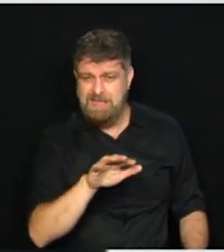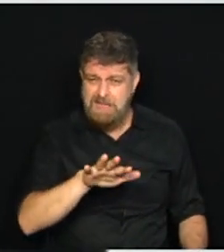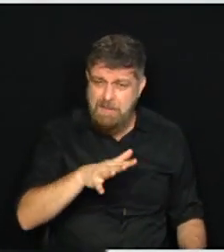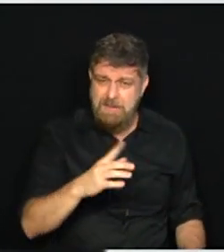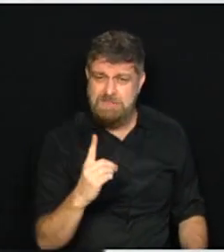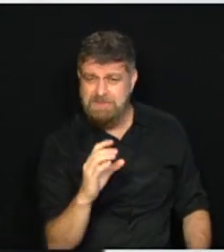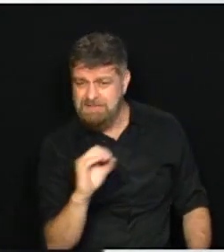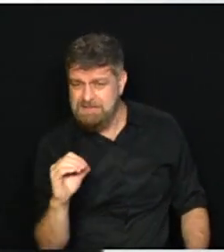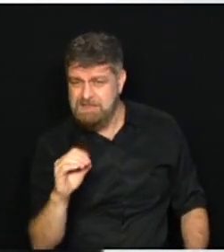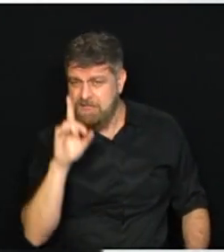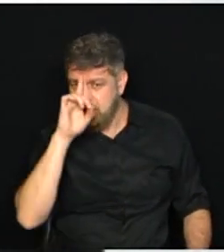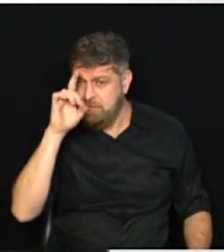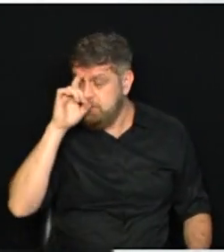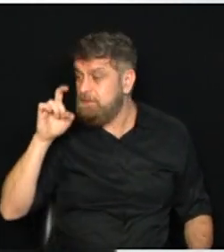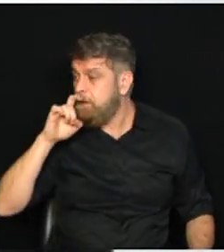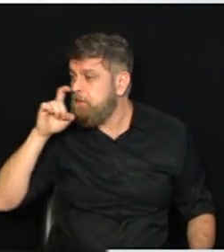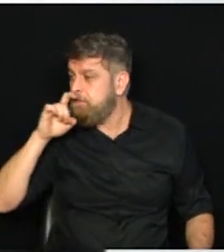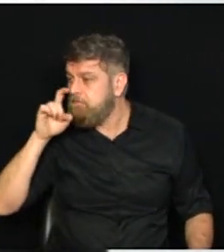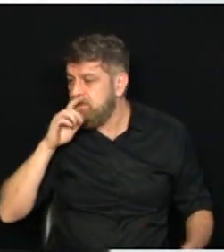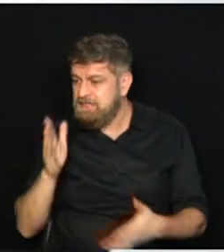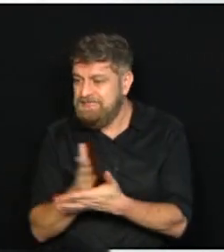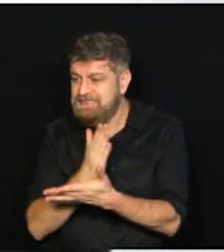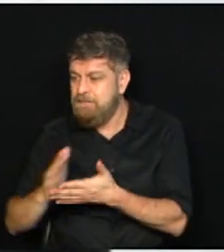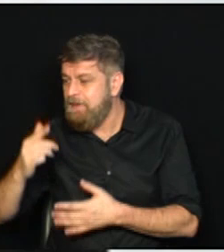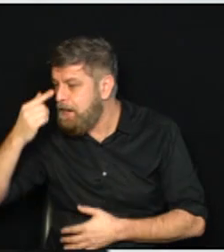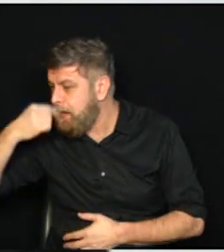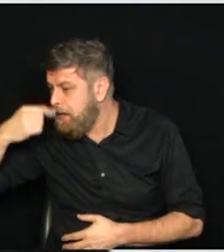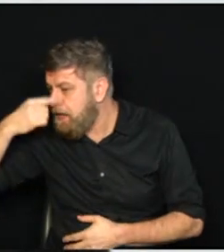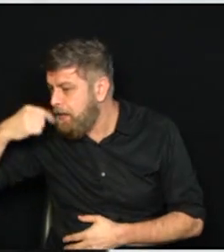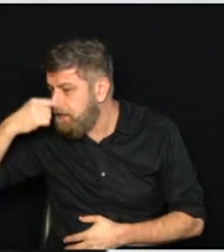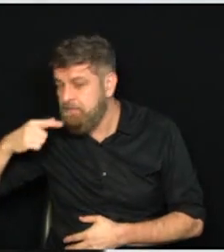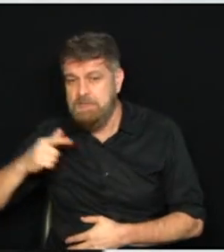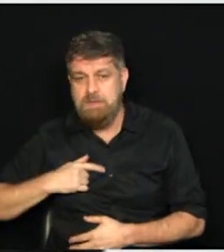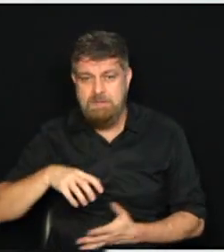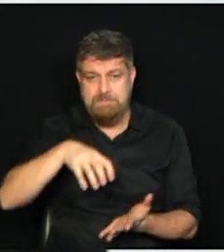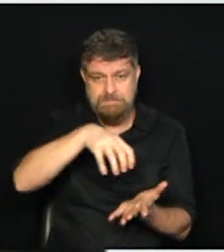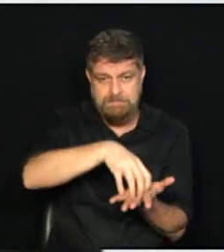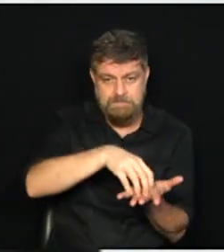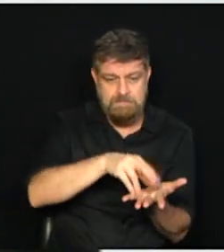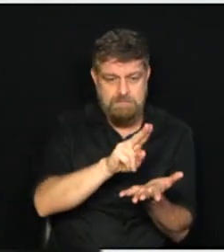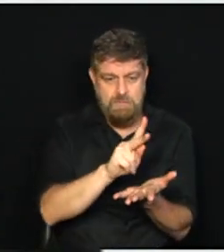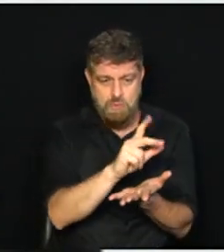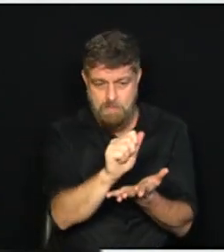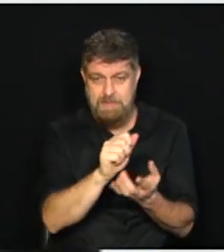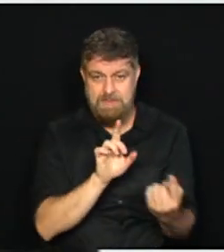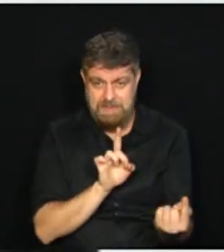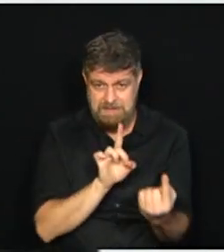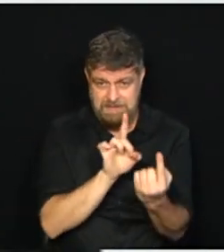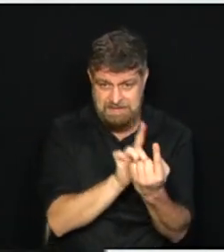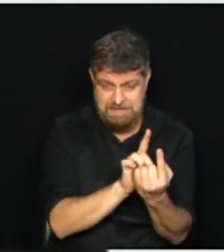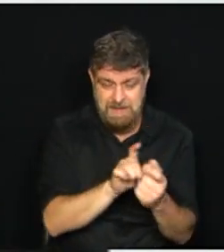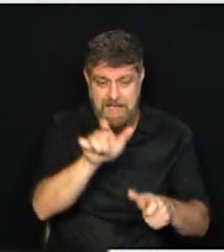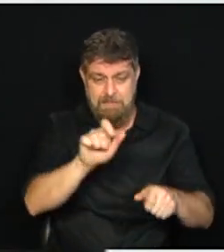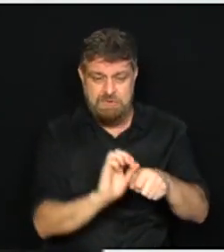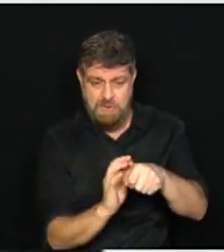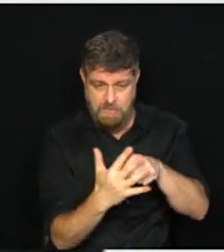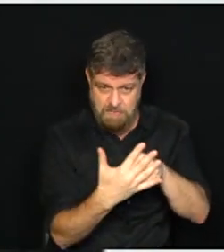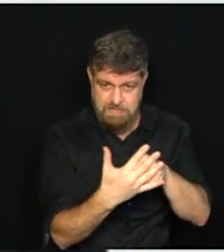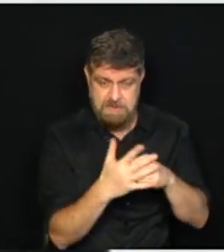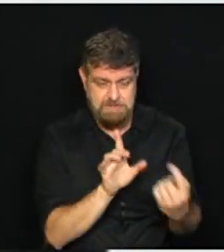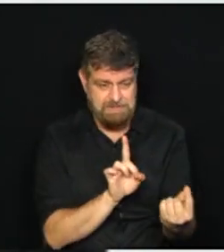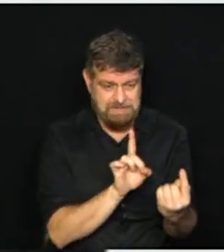no Hospital Ouro Verde. As UPAs também estão fazendo o atendimento a doentes Covid, está tendo